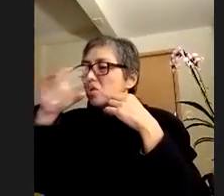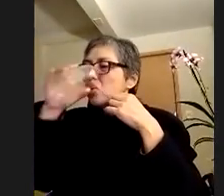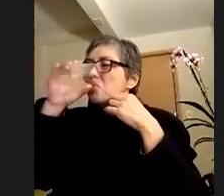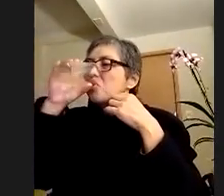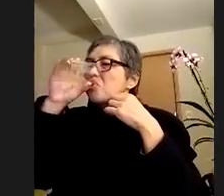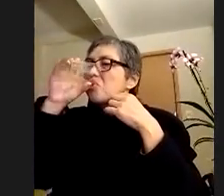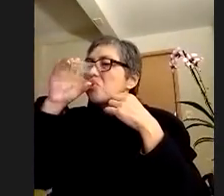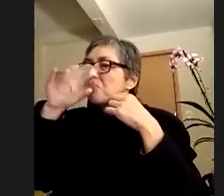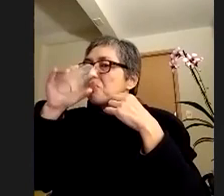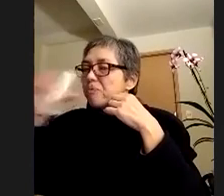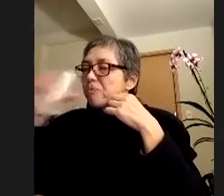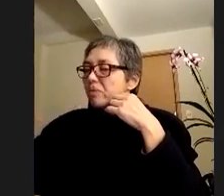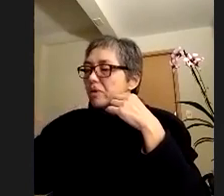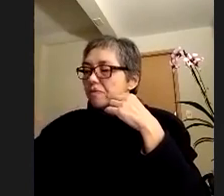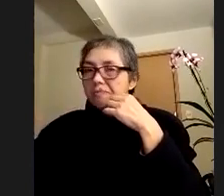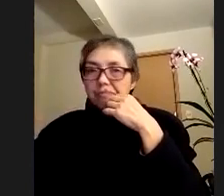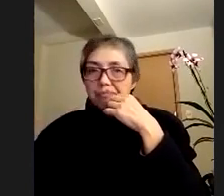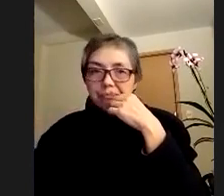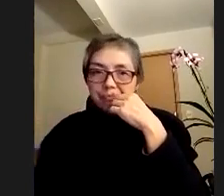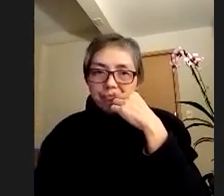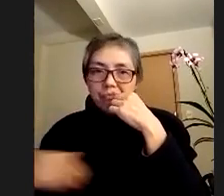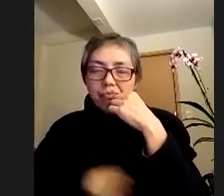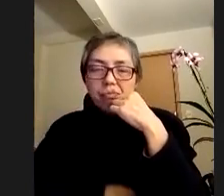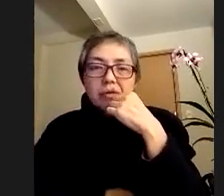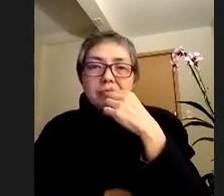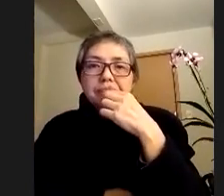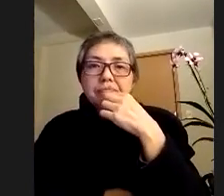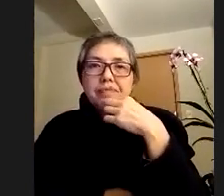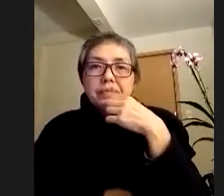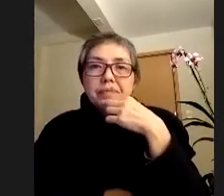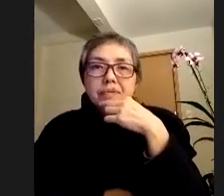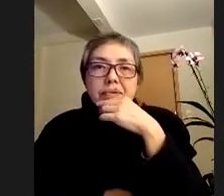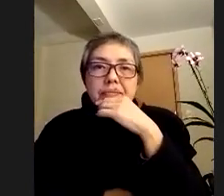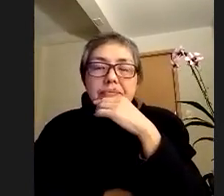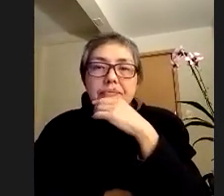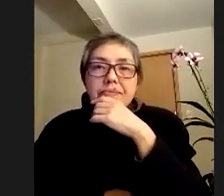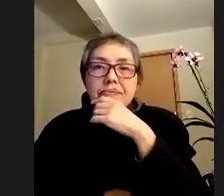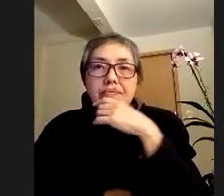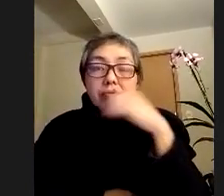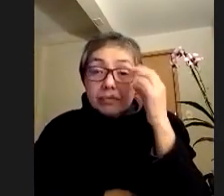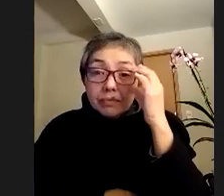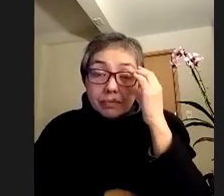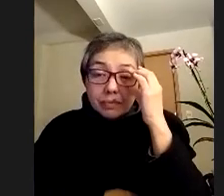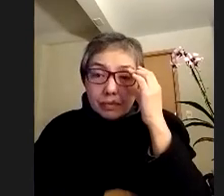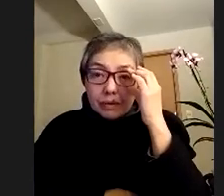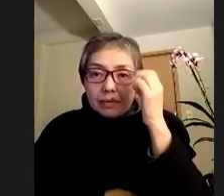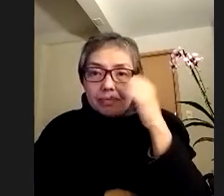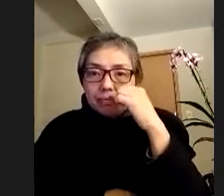Vocês despertaram em todas as pessoas que estão nos ouvindo, nos